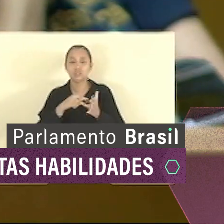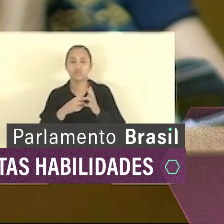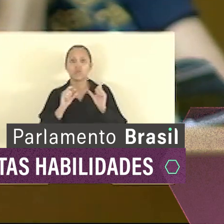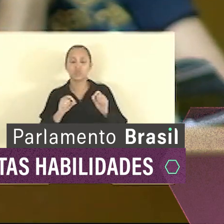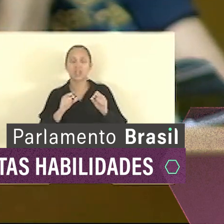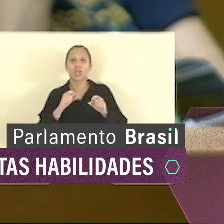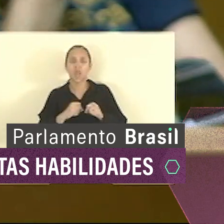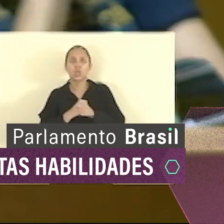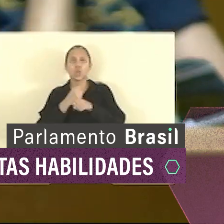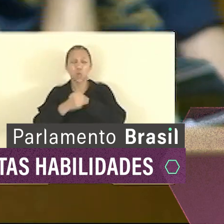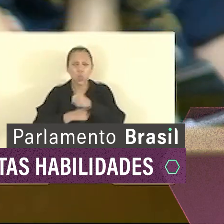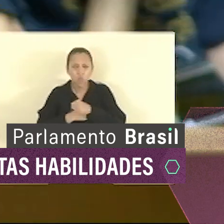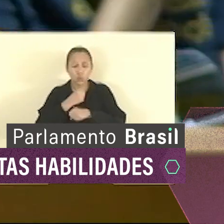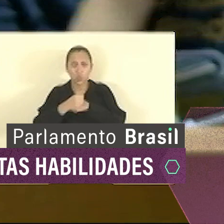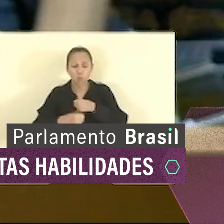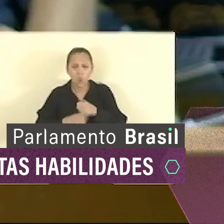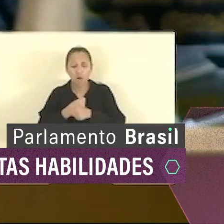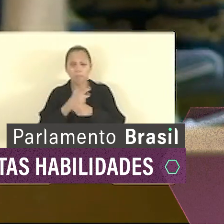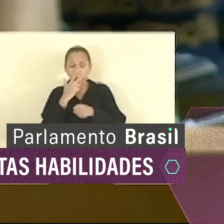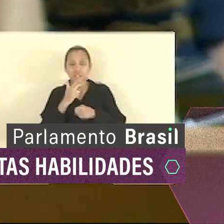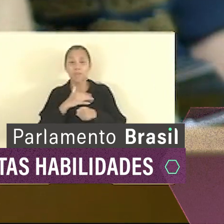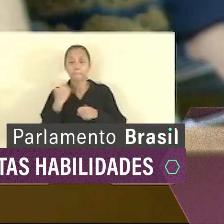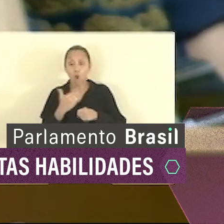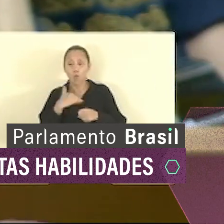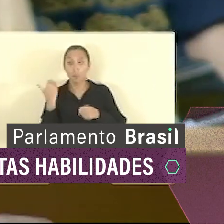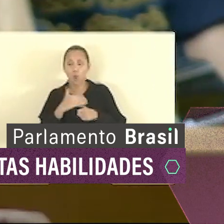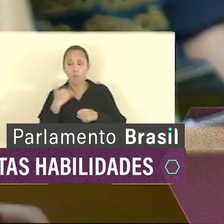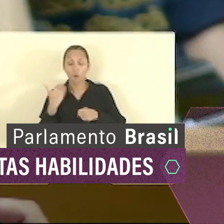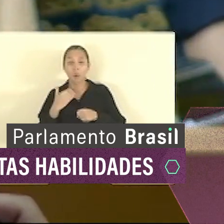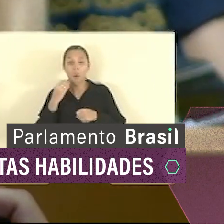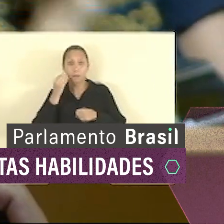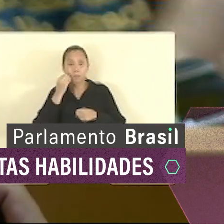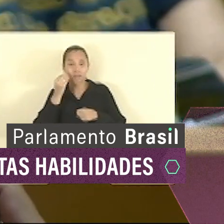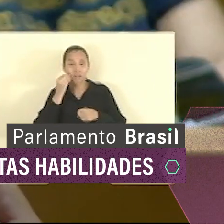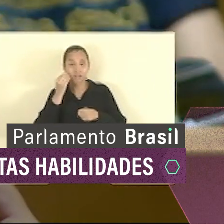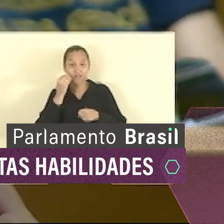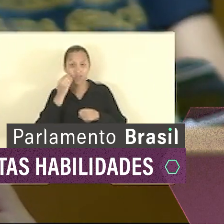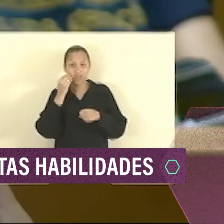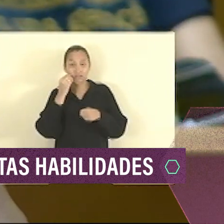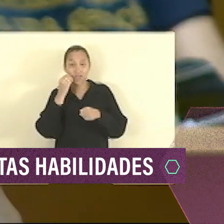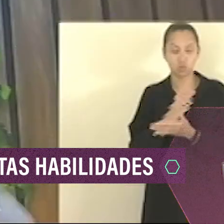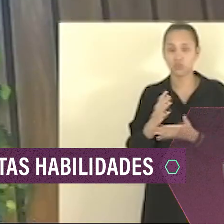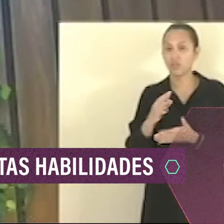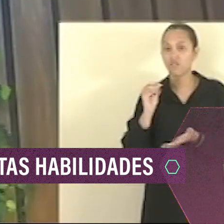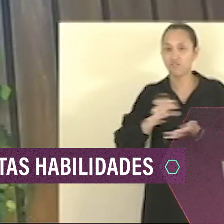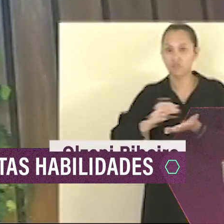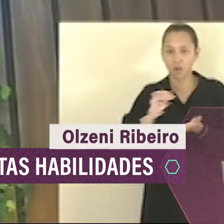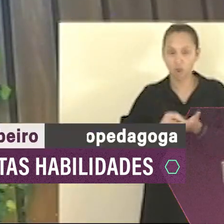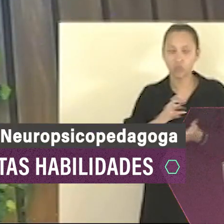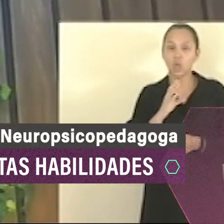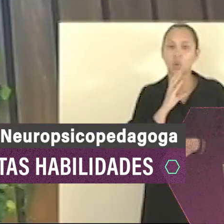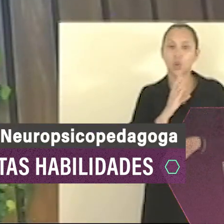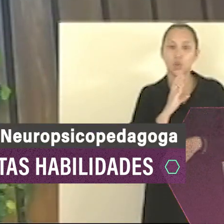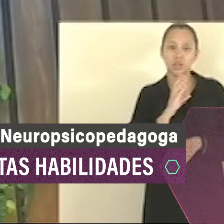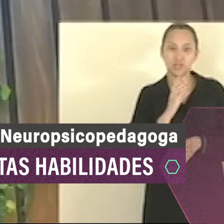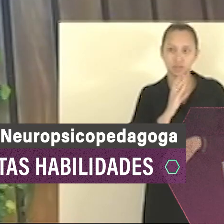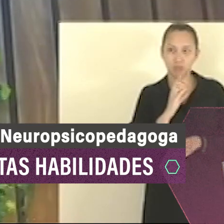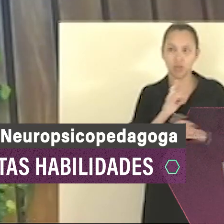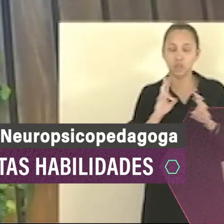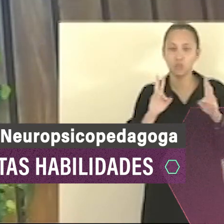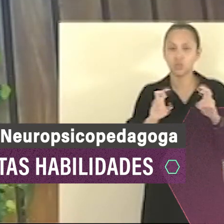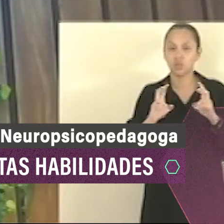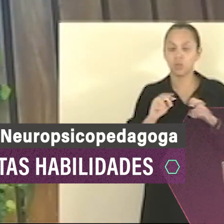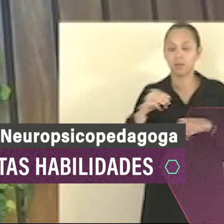ano eu morro para tentar ano passado não morrer de novo. Hoje, com tantas evidências...